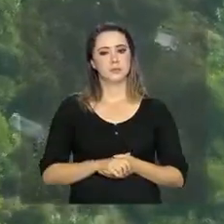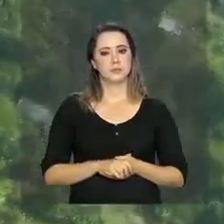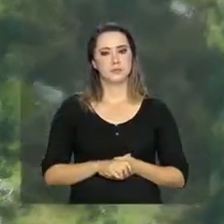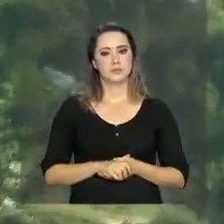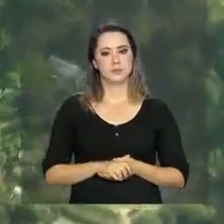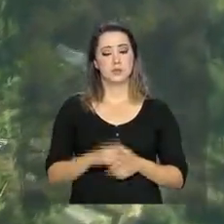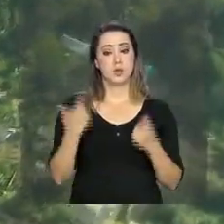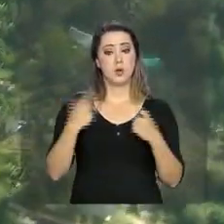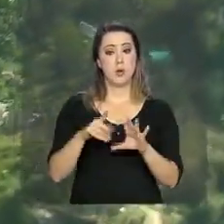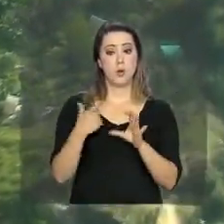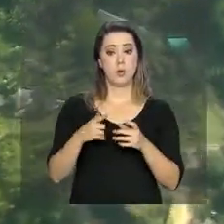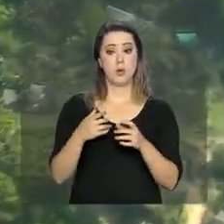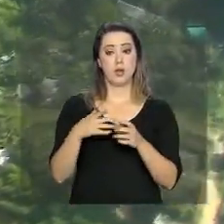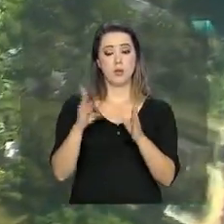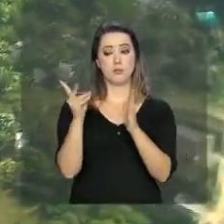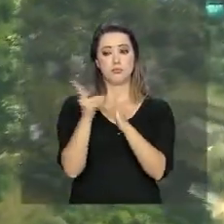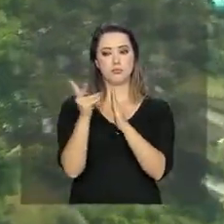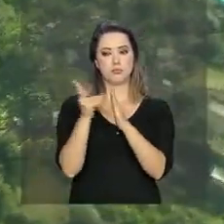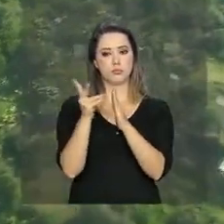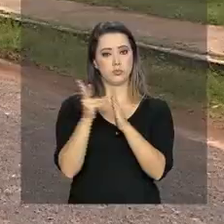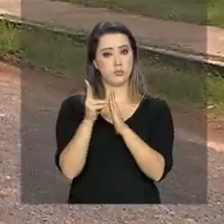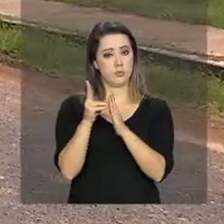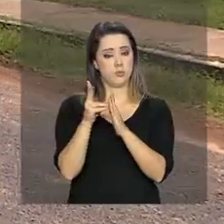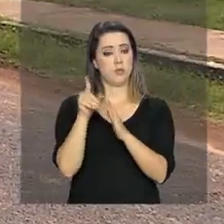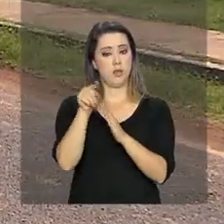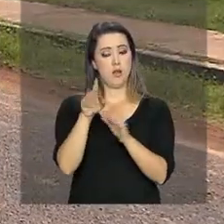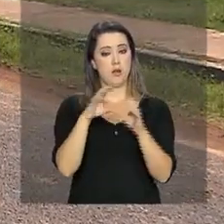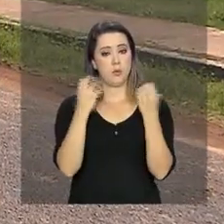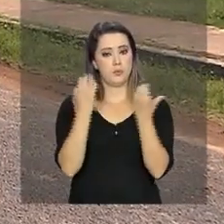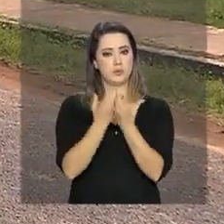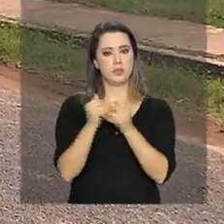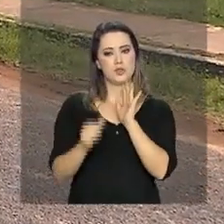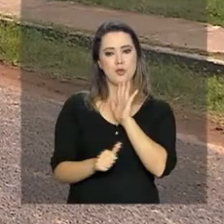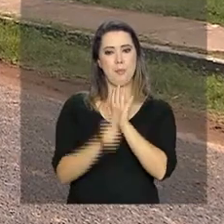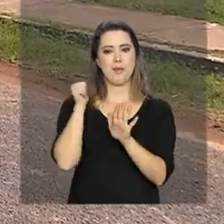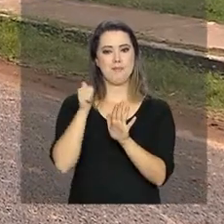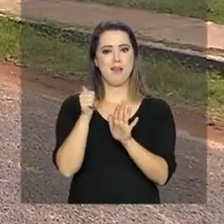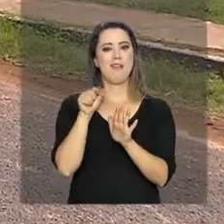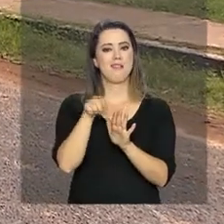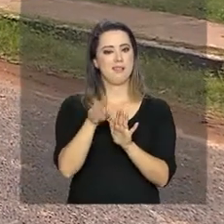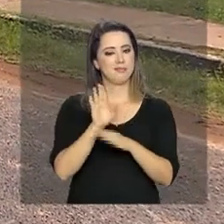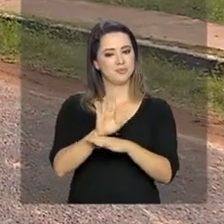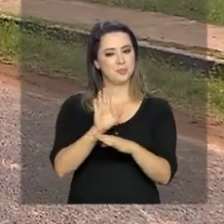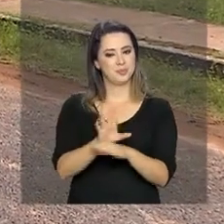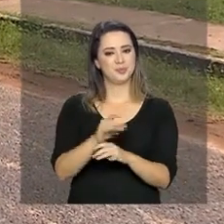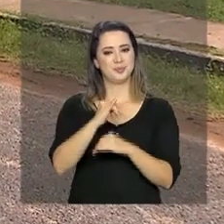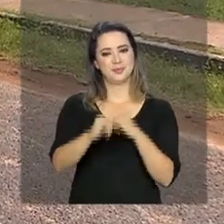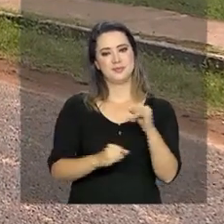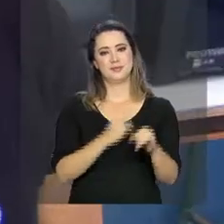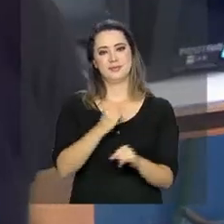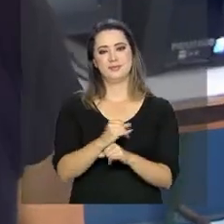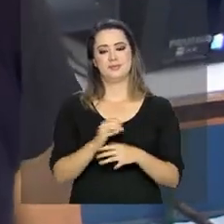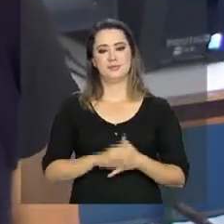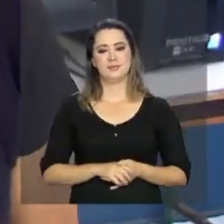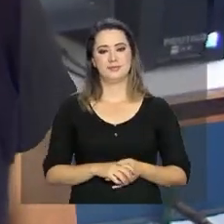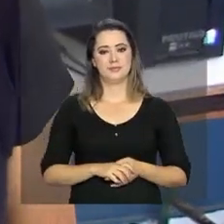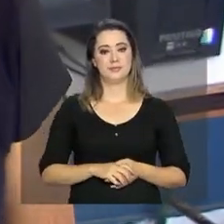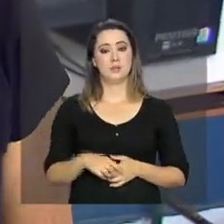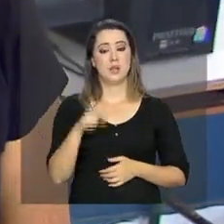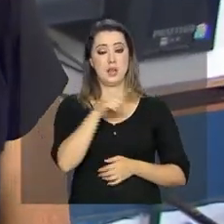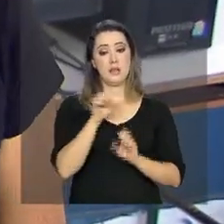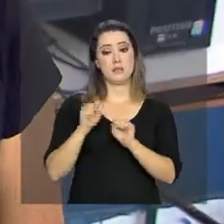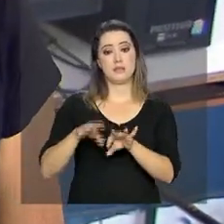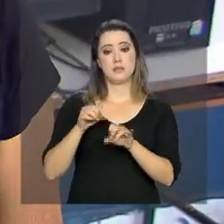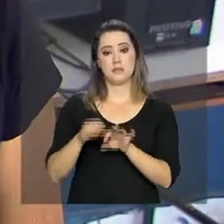localizada na terra indígena raposa serra do sol a comunidade é a primeira a ser beneficiada pelo programa marinalva dá